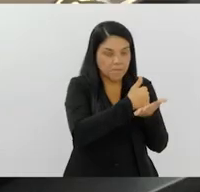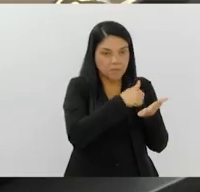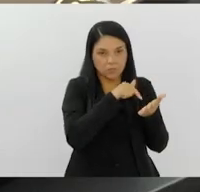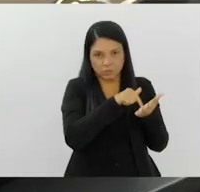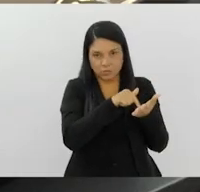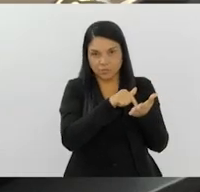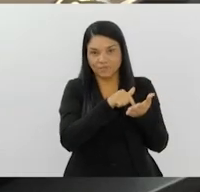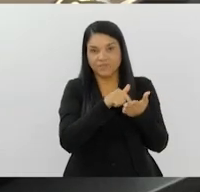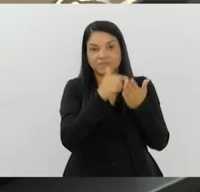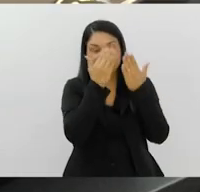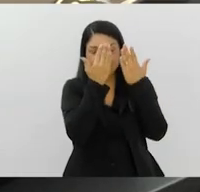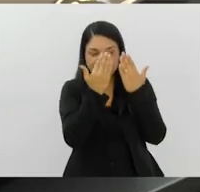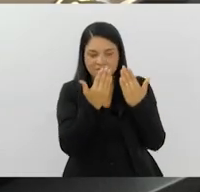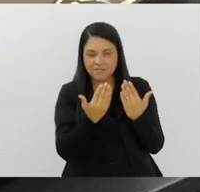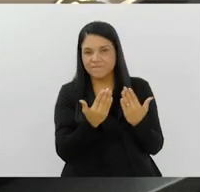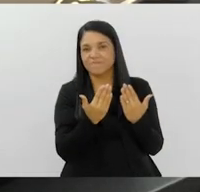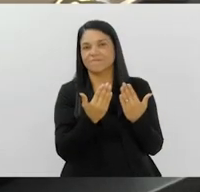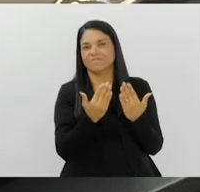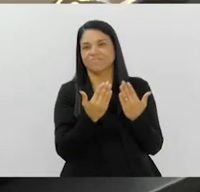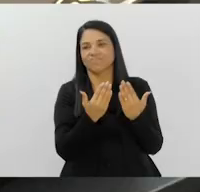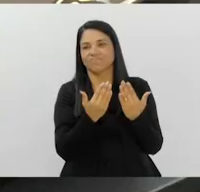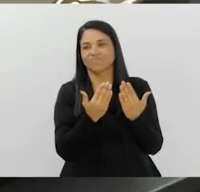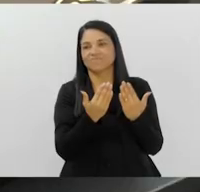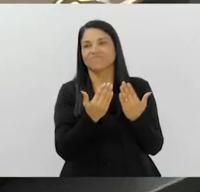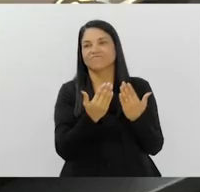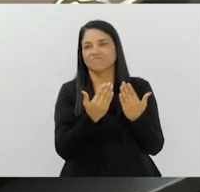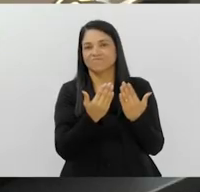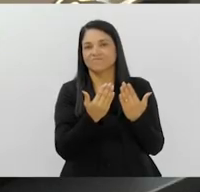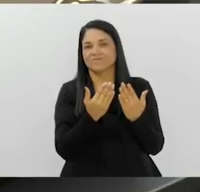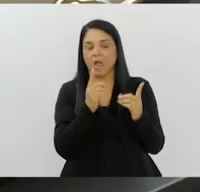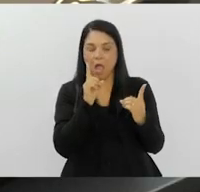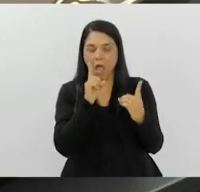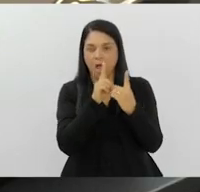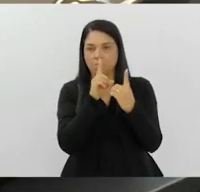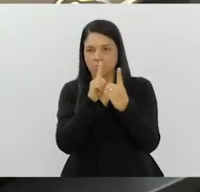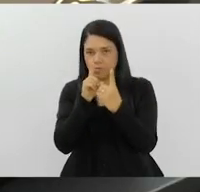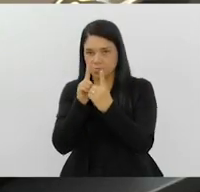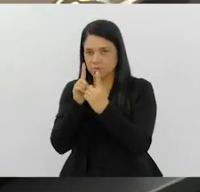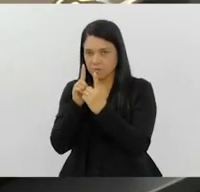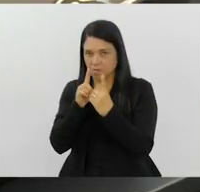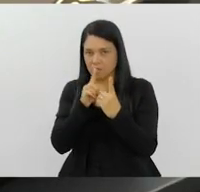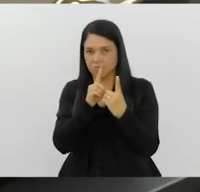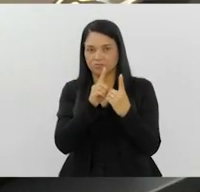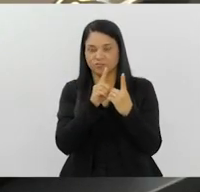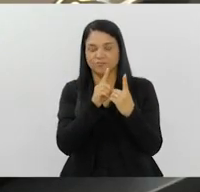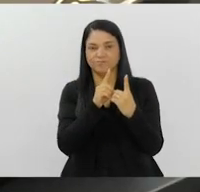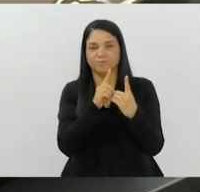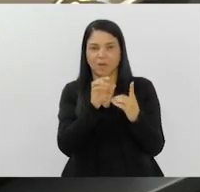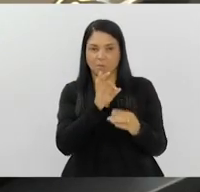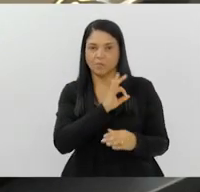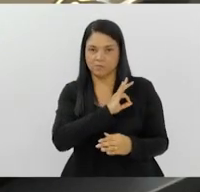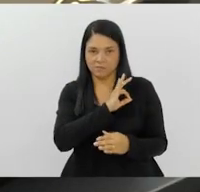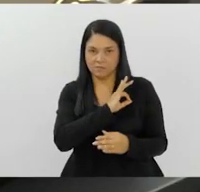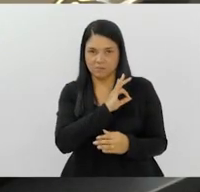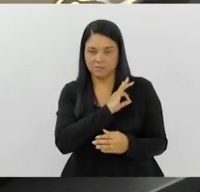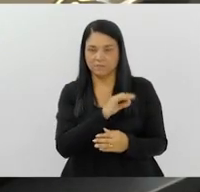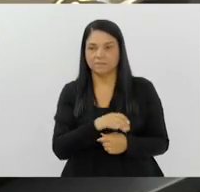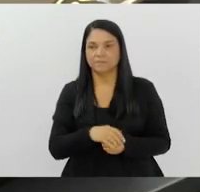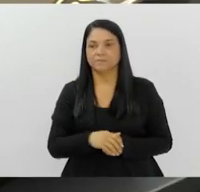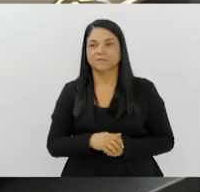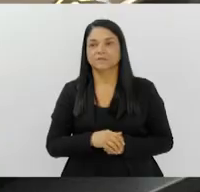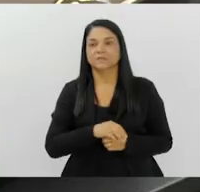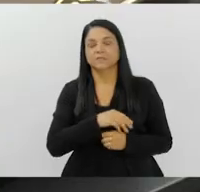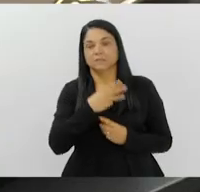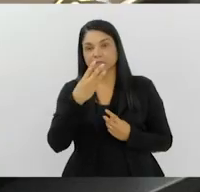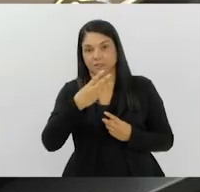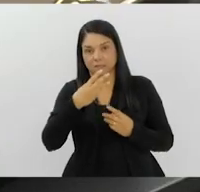verificados ess e que foram verificados são aqueles que foram efetivamente abordados por por algum agente sim também eh inciso